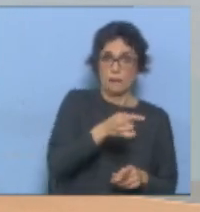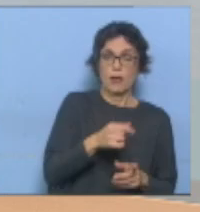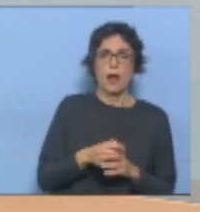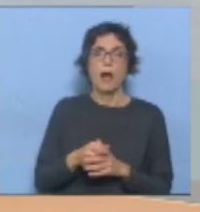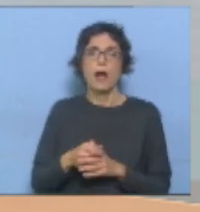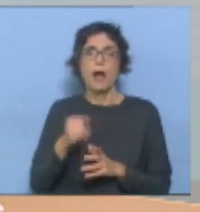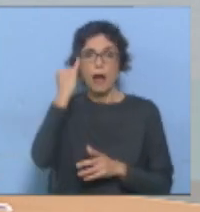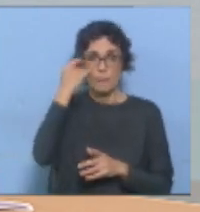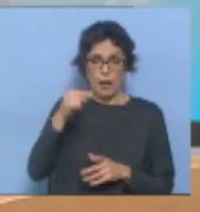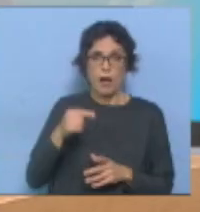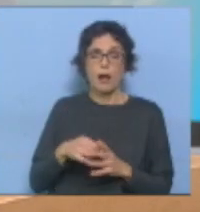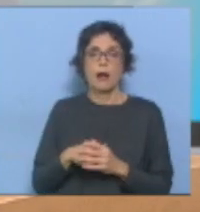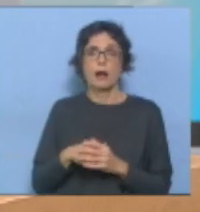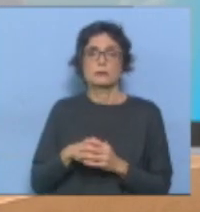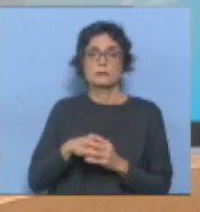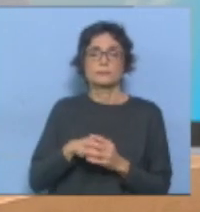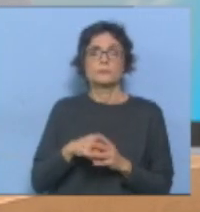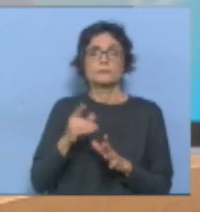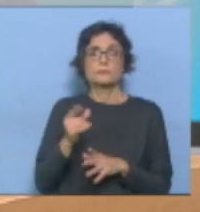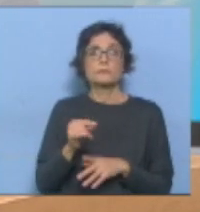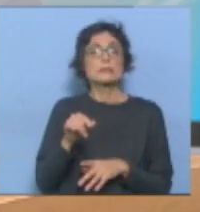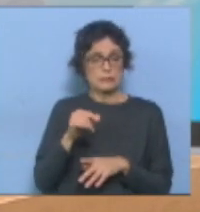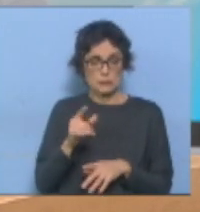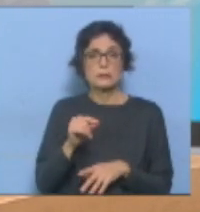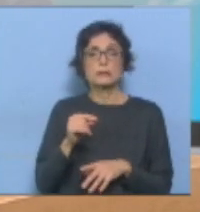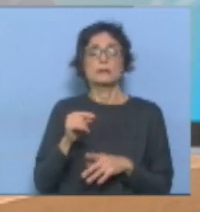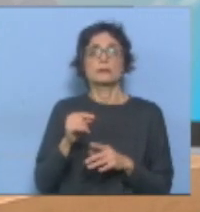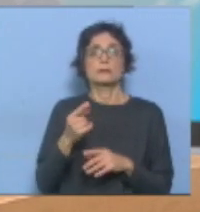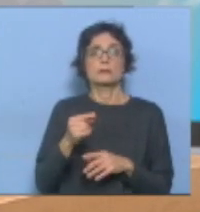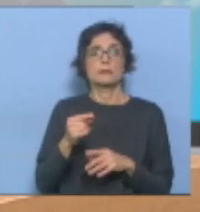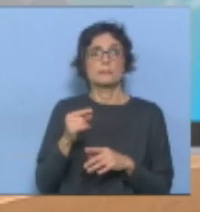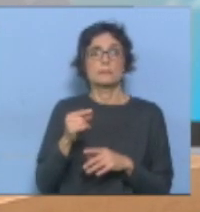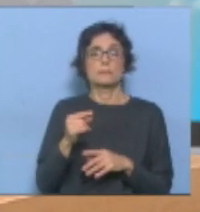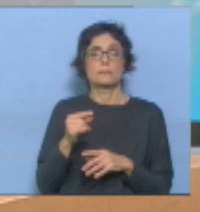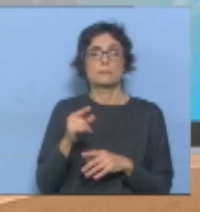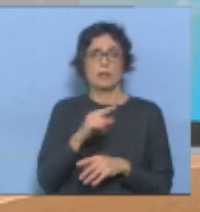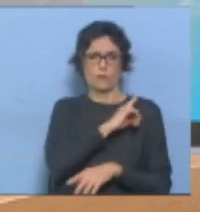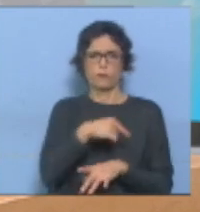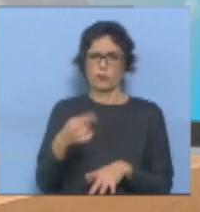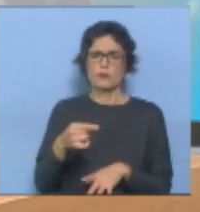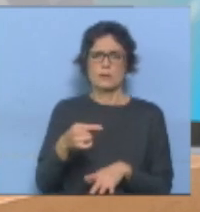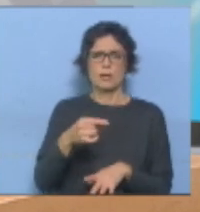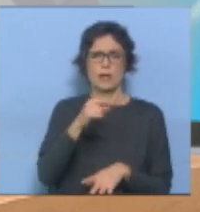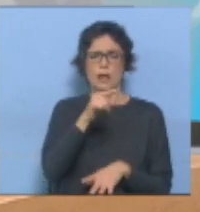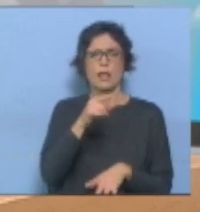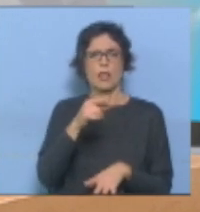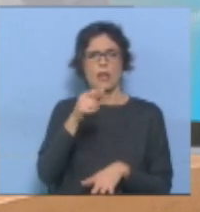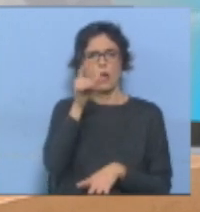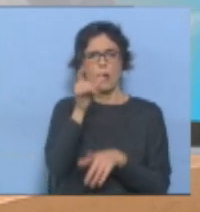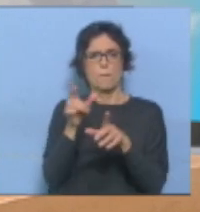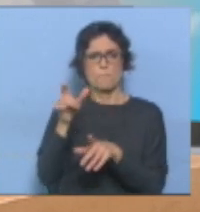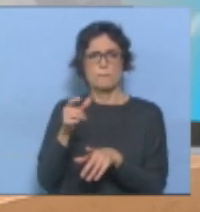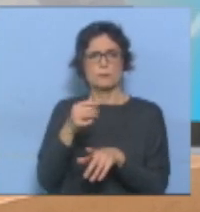creio eu. Braga, a Pastoral dos Surdos tem muita força, é um caminho muito bonito. Foram, se não me engano, 15 pessoas crismadas